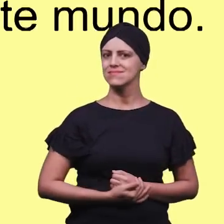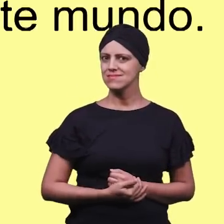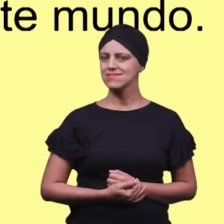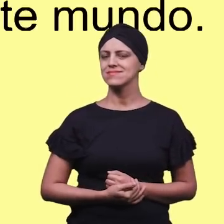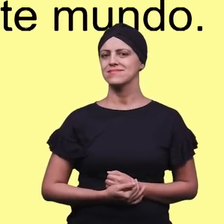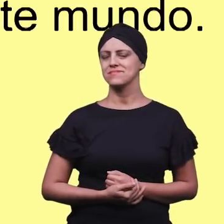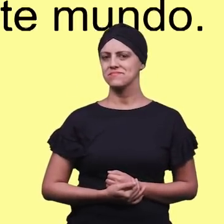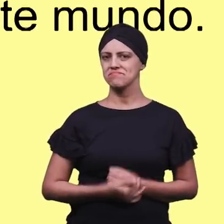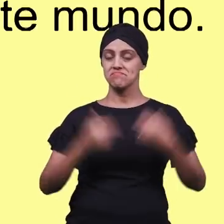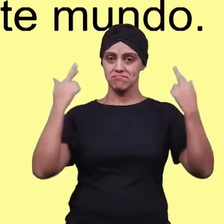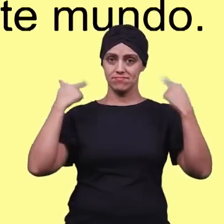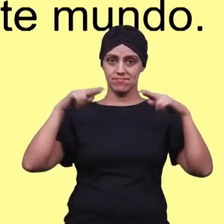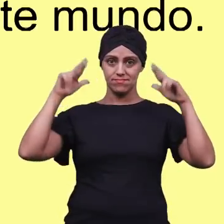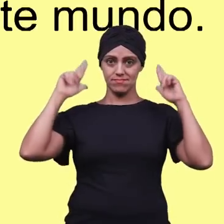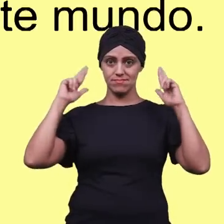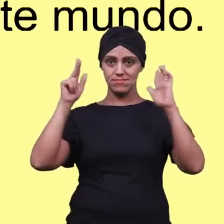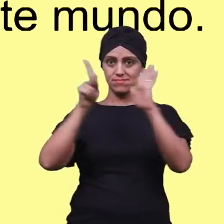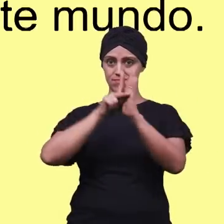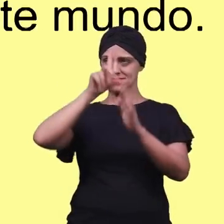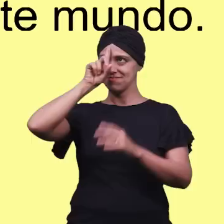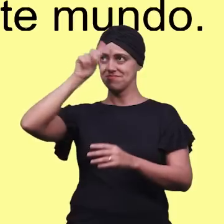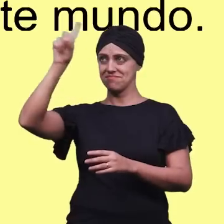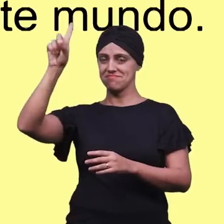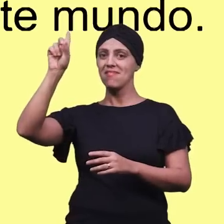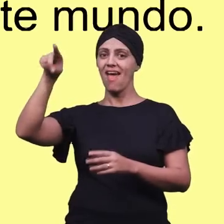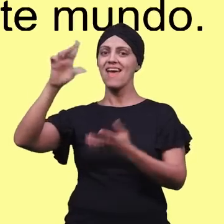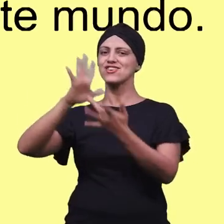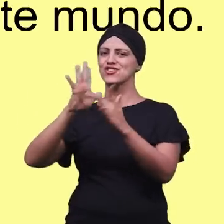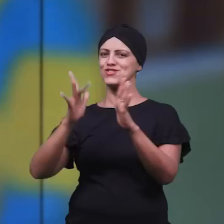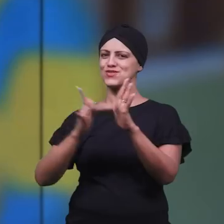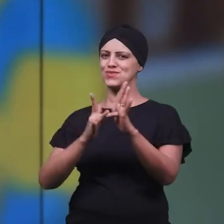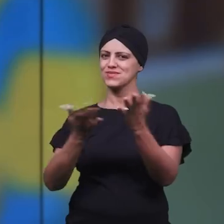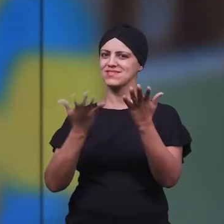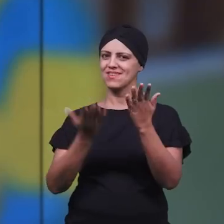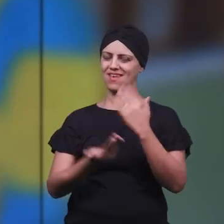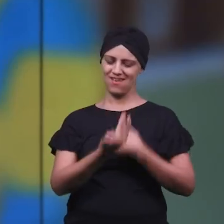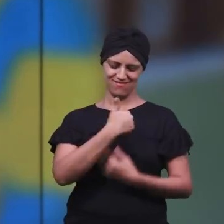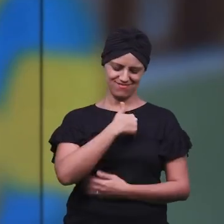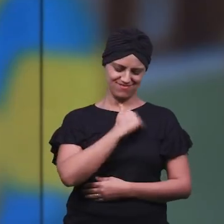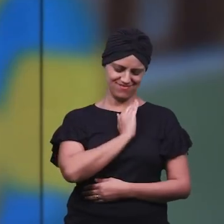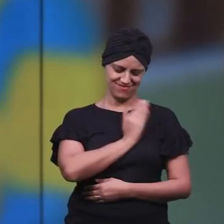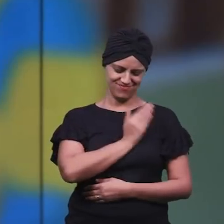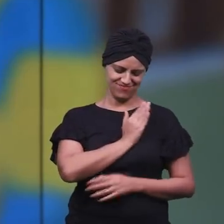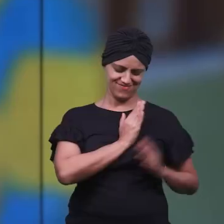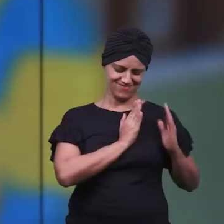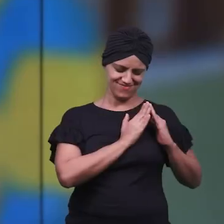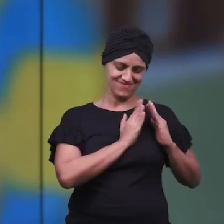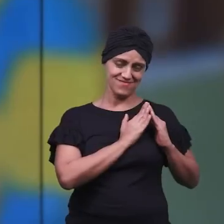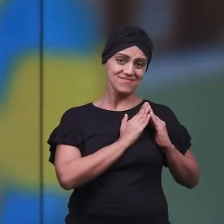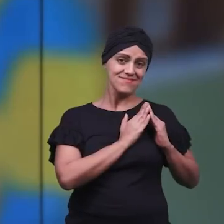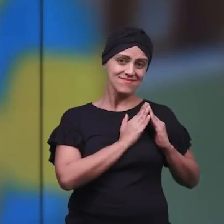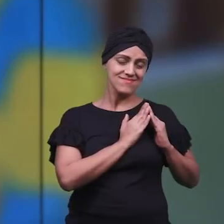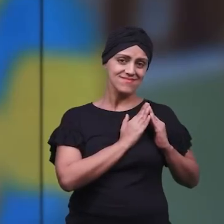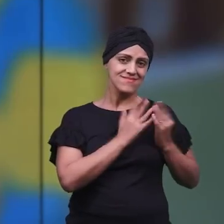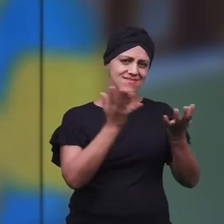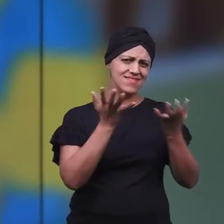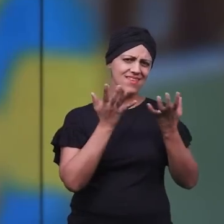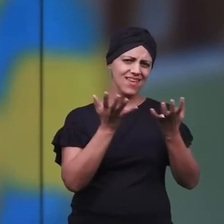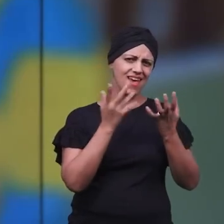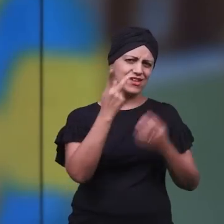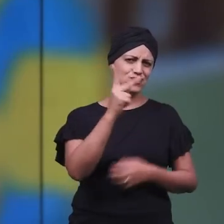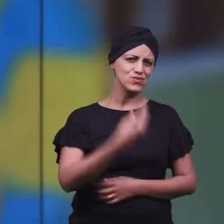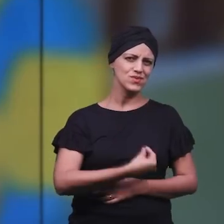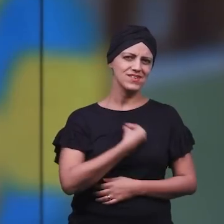mundo. O Cordeiro de Deus, Jesus, quer morar nos nossos corações. Jesus quer